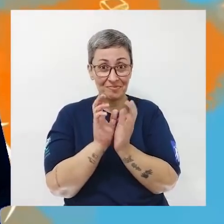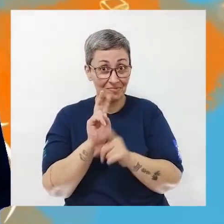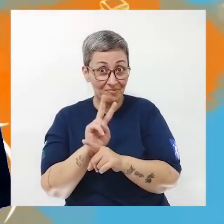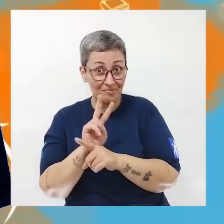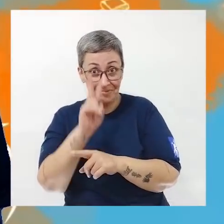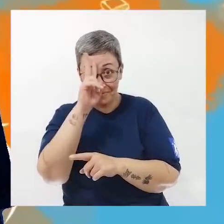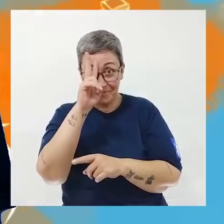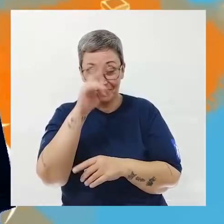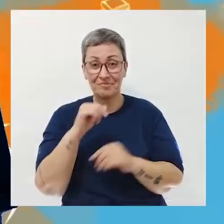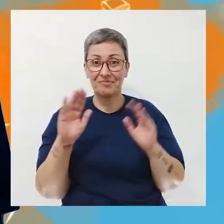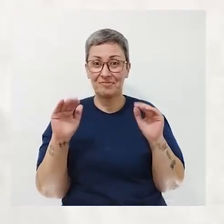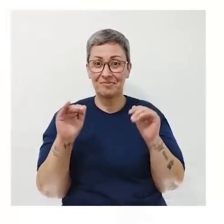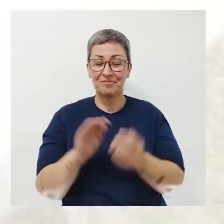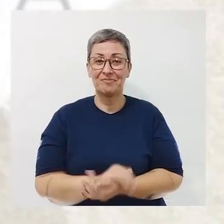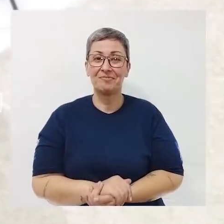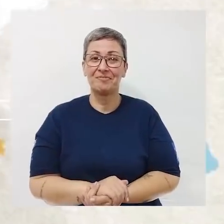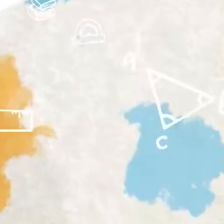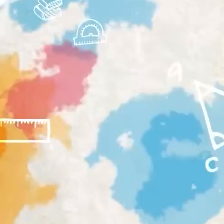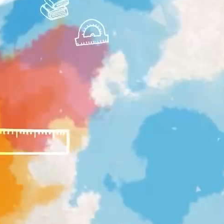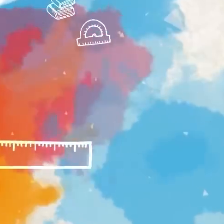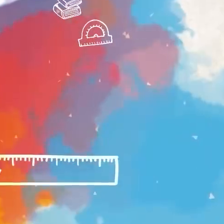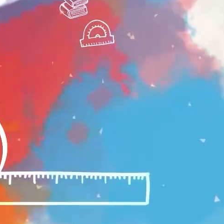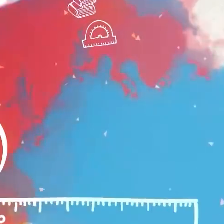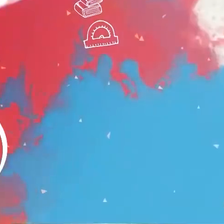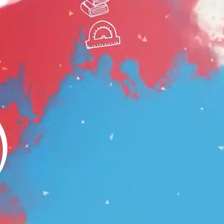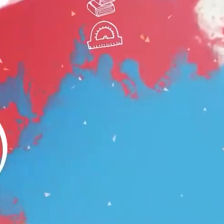lembrem-se, cuidem-se. Tchau, tchau.